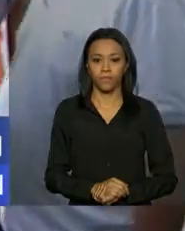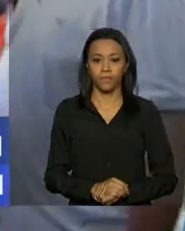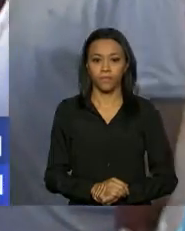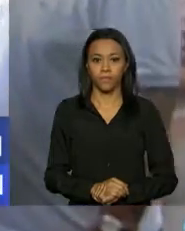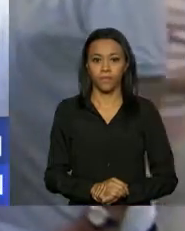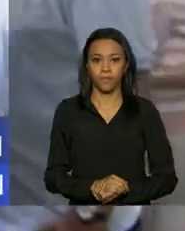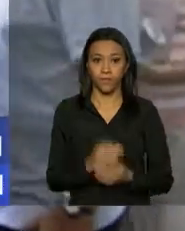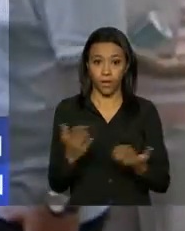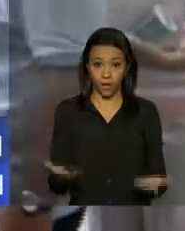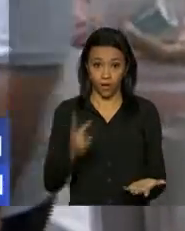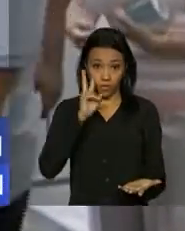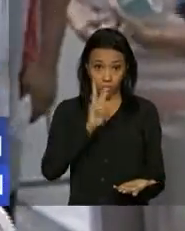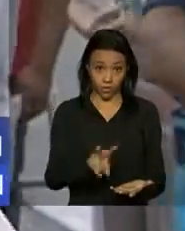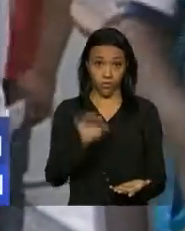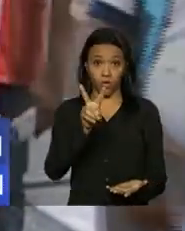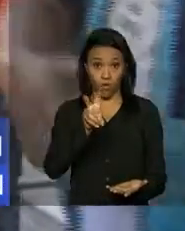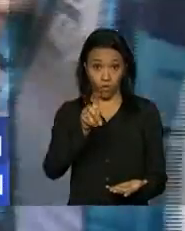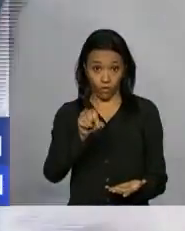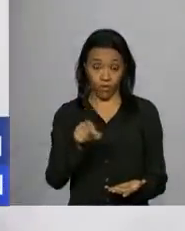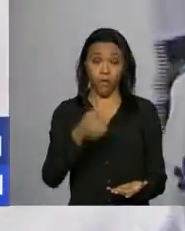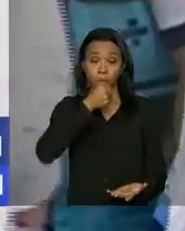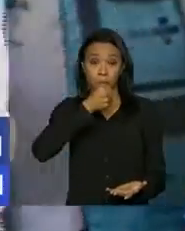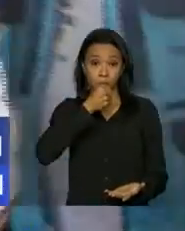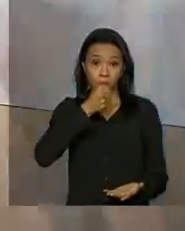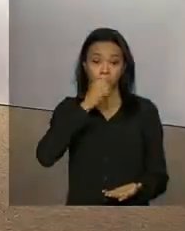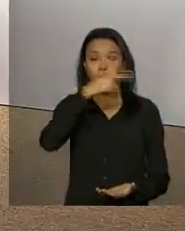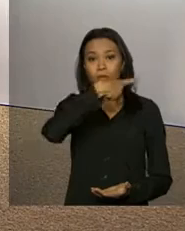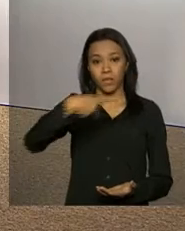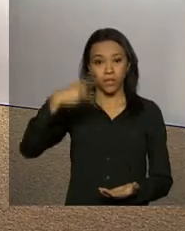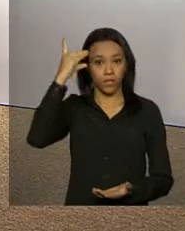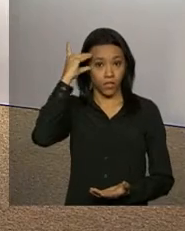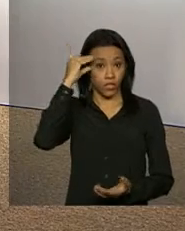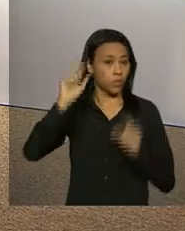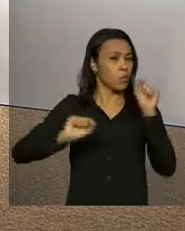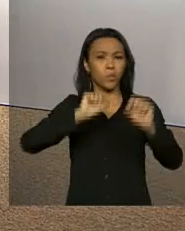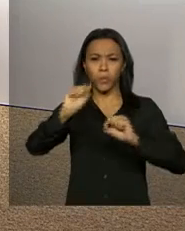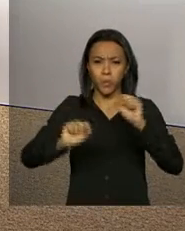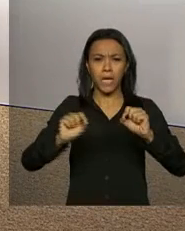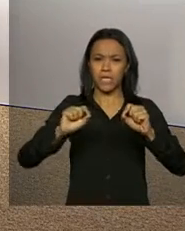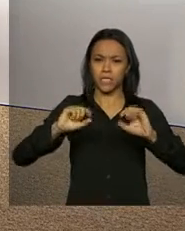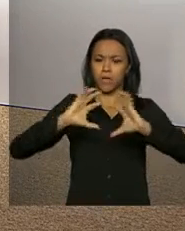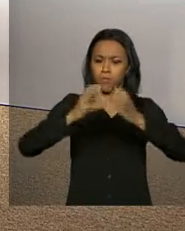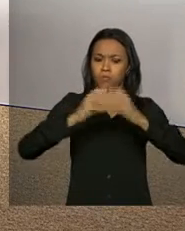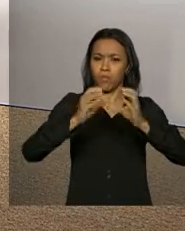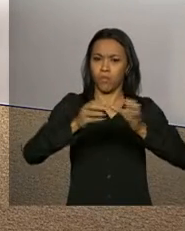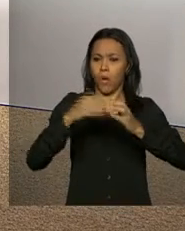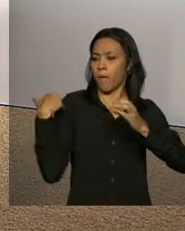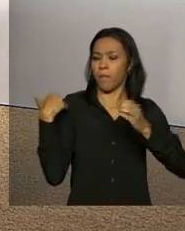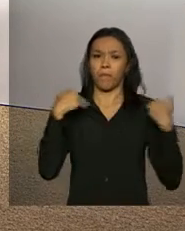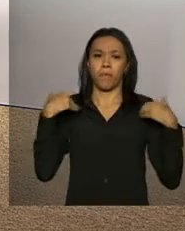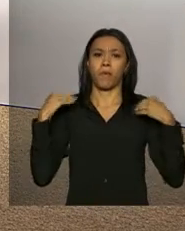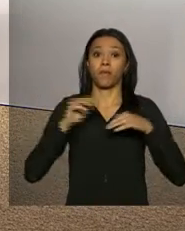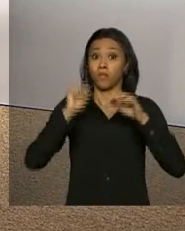Você acabou de conferir ao vivo a entrevista coletiva da presidenta Dilma Rousseff sobre essa mobilização nacional. Ela